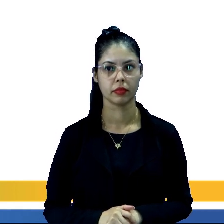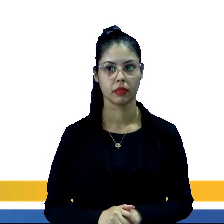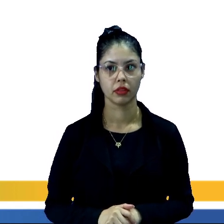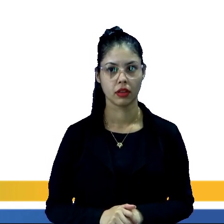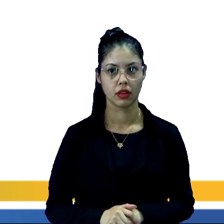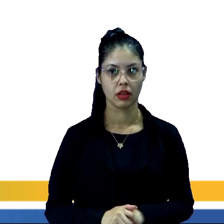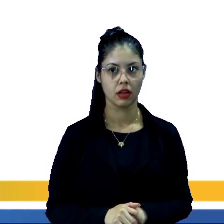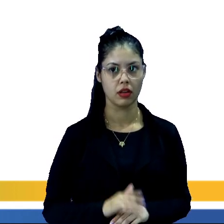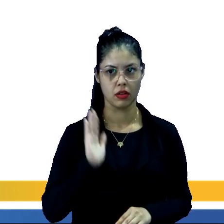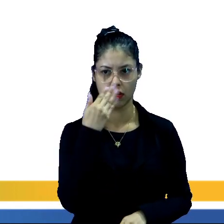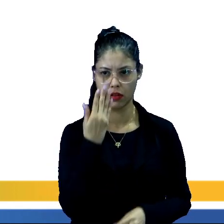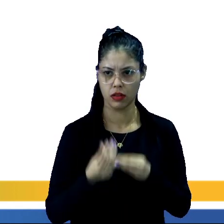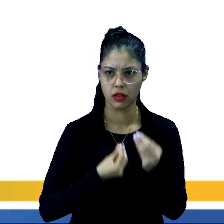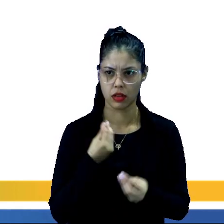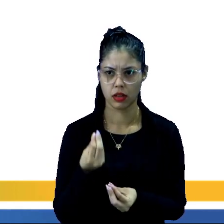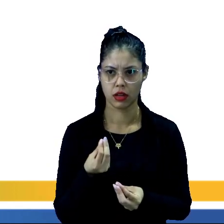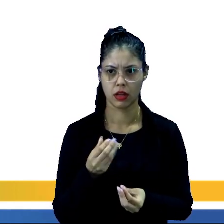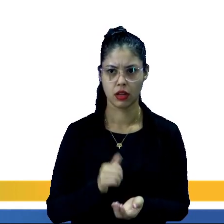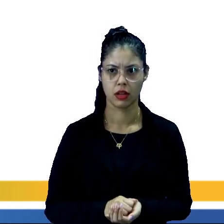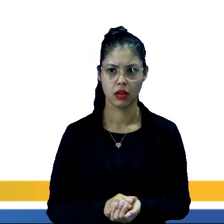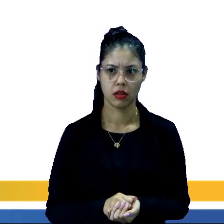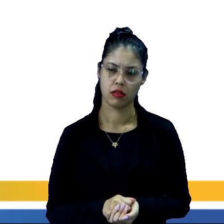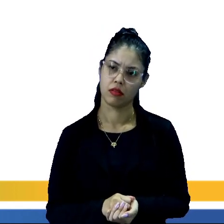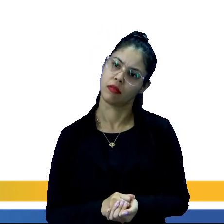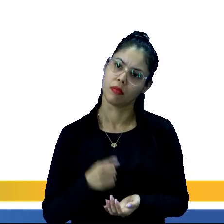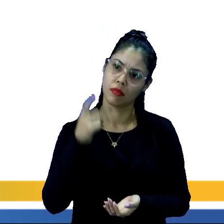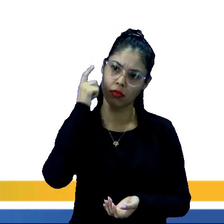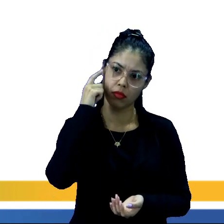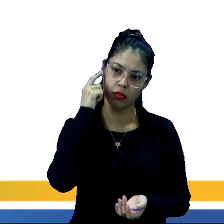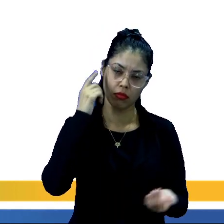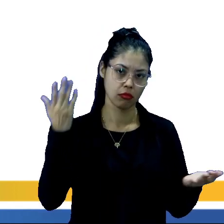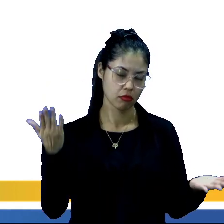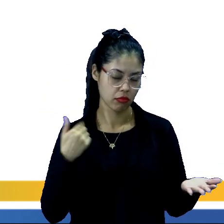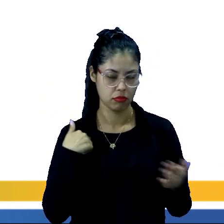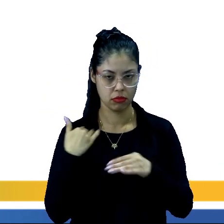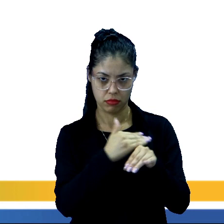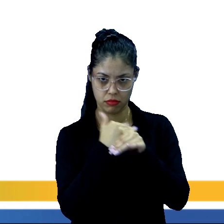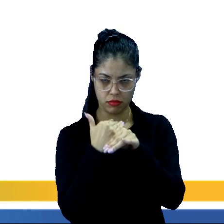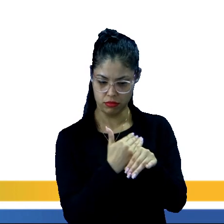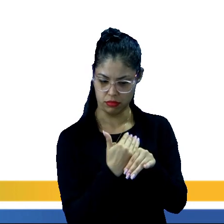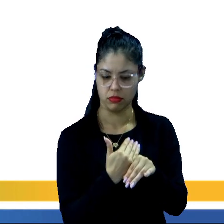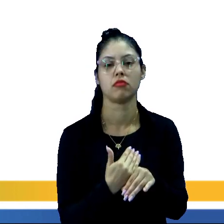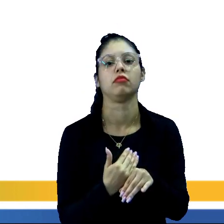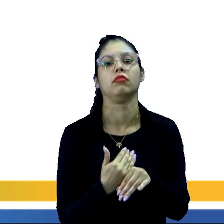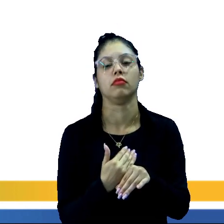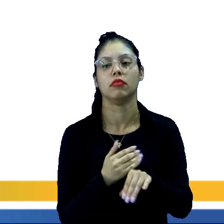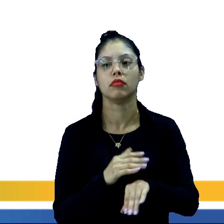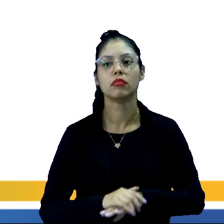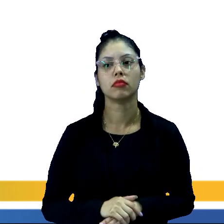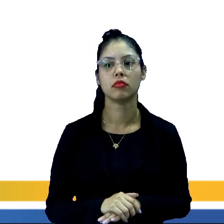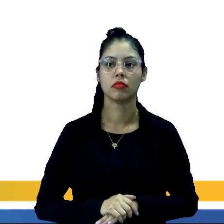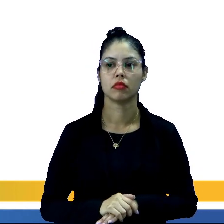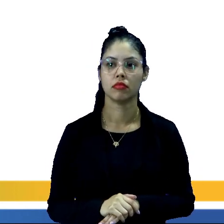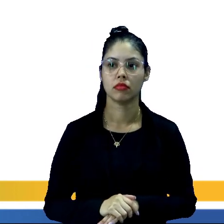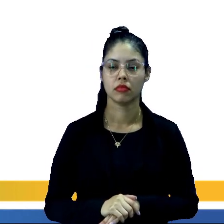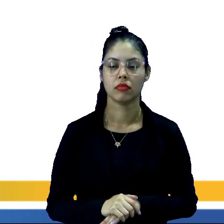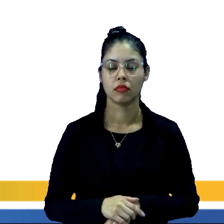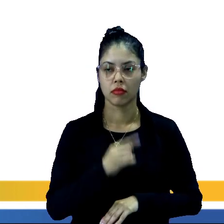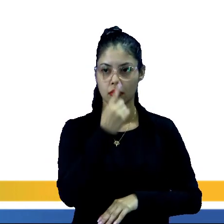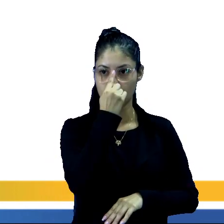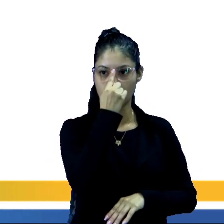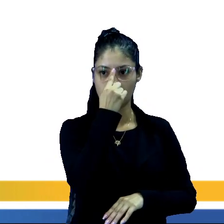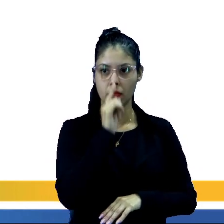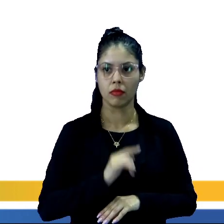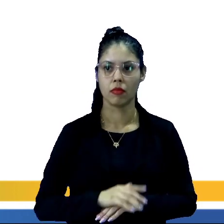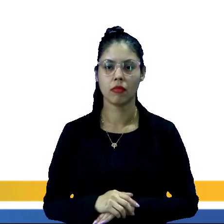Pero, como vai ser falsa se disse justo lo que eu penso, né? Não, como é que vai ser falsa se a notícia diz justamente